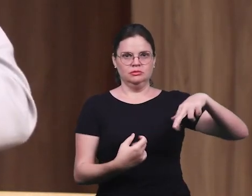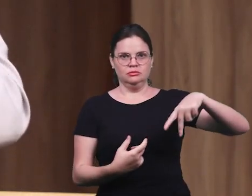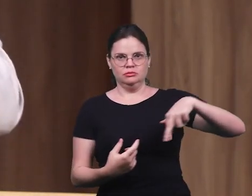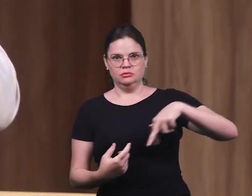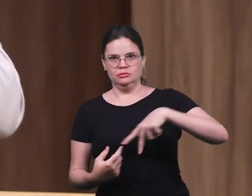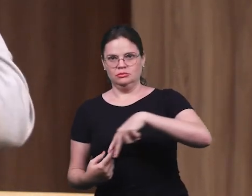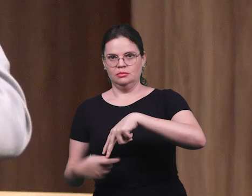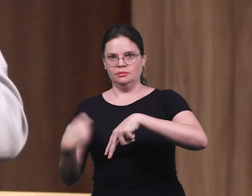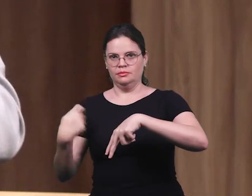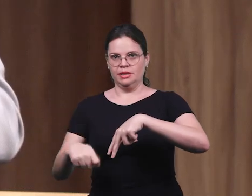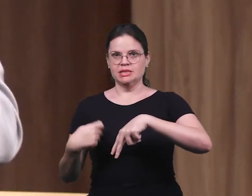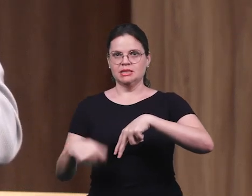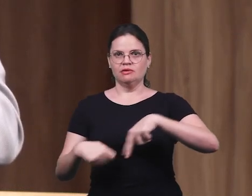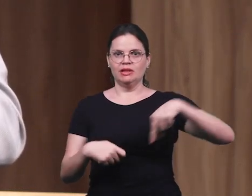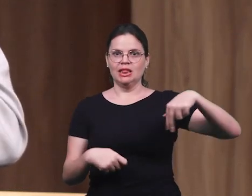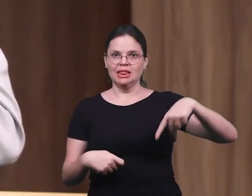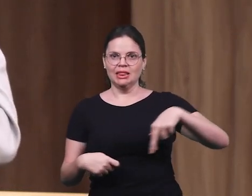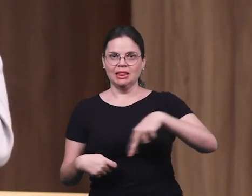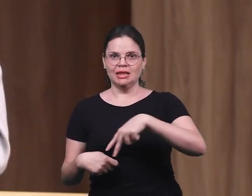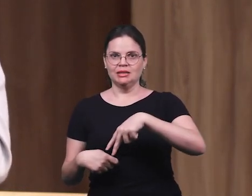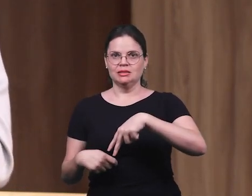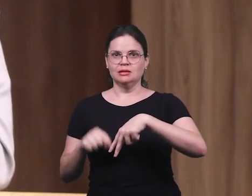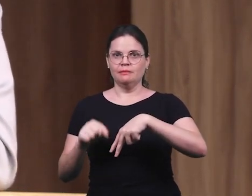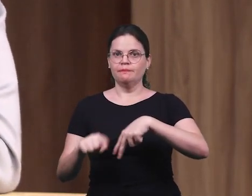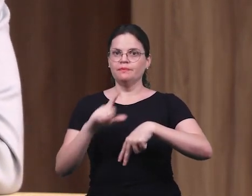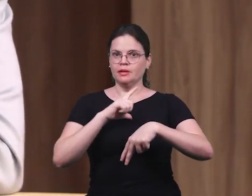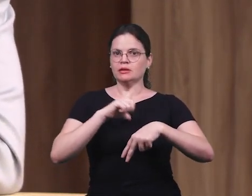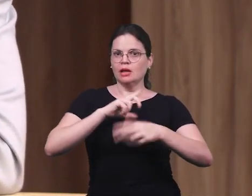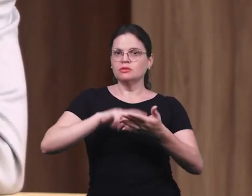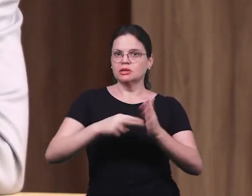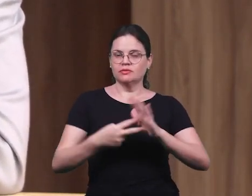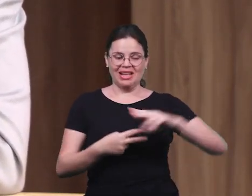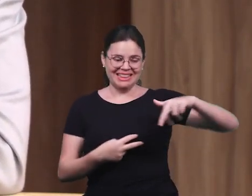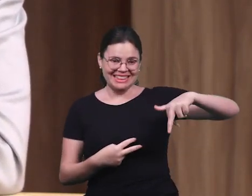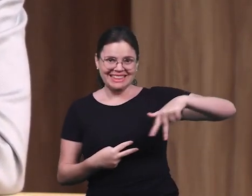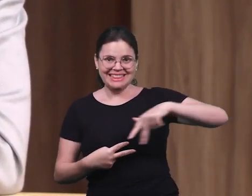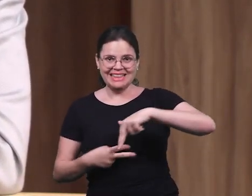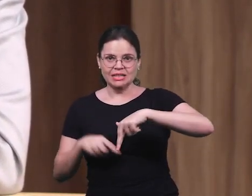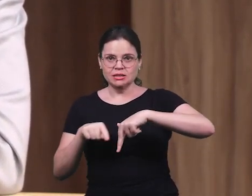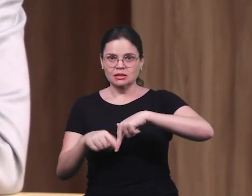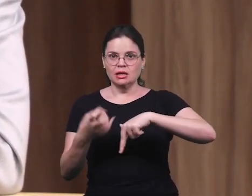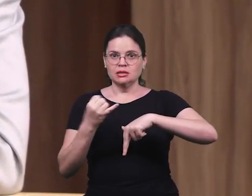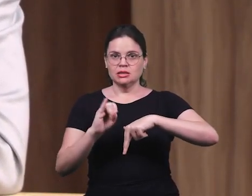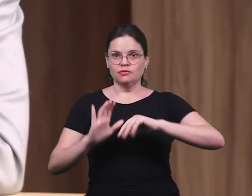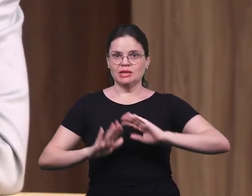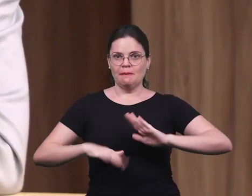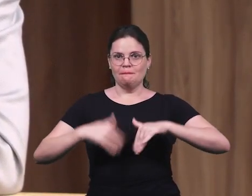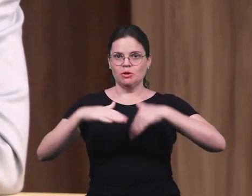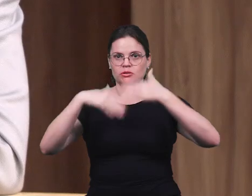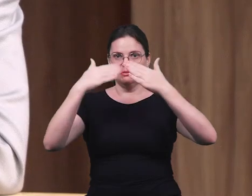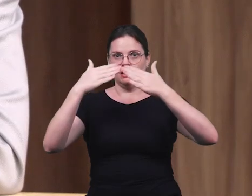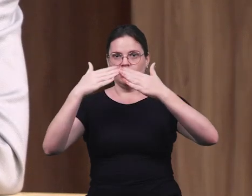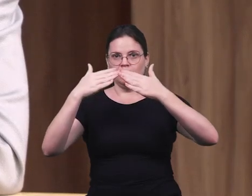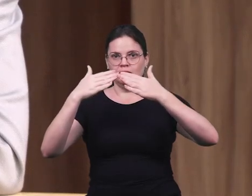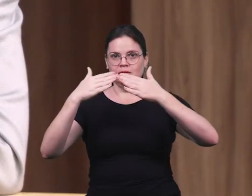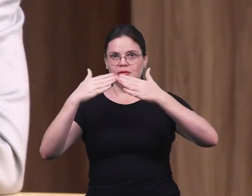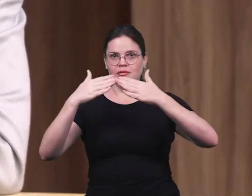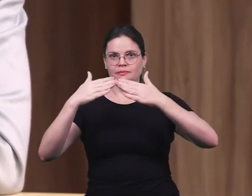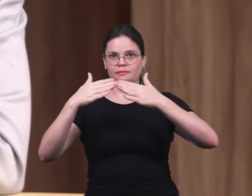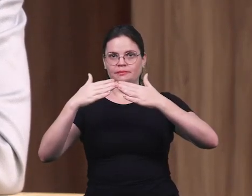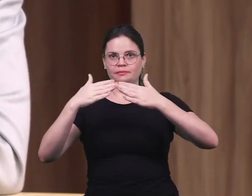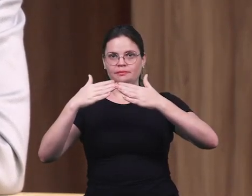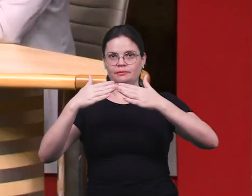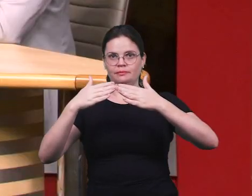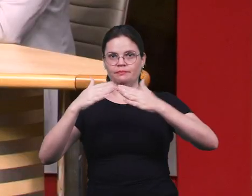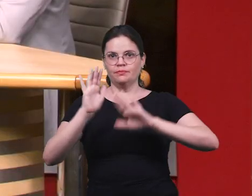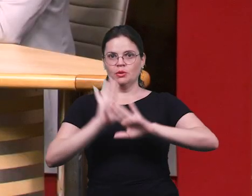ir para o Jordão, eles Tinha que desceram. descer. Isso aqui tem um ensino importante. Quanto mais você prosperar, o ideal é que você desça